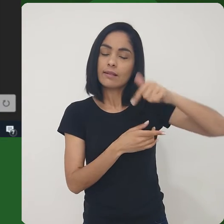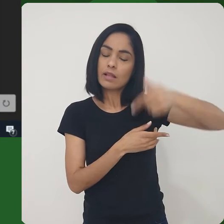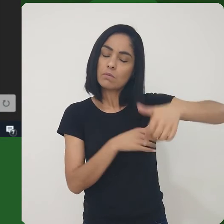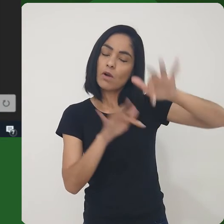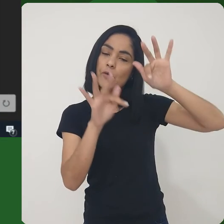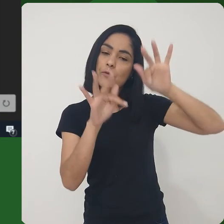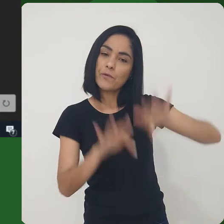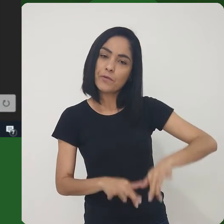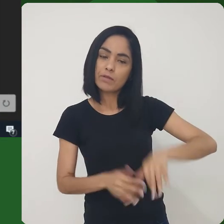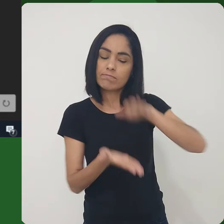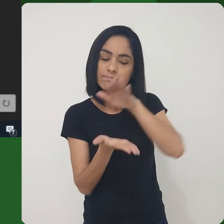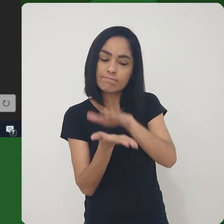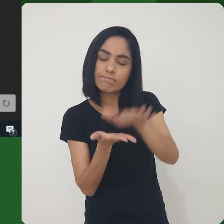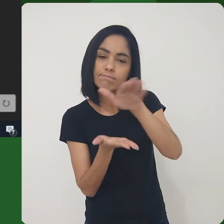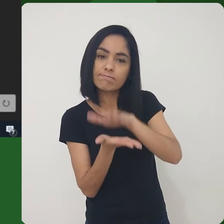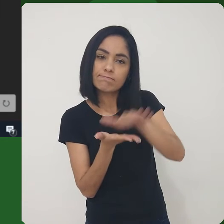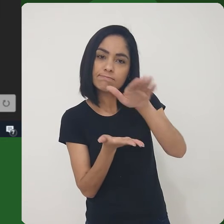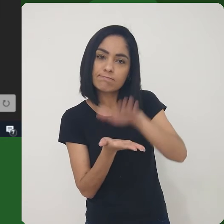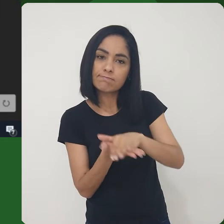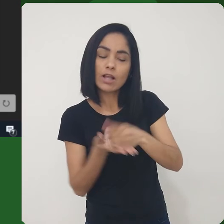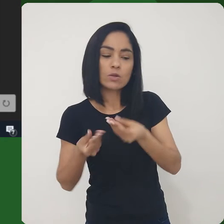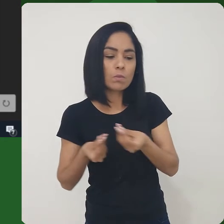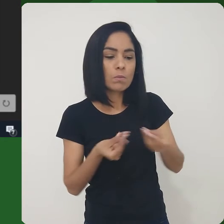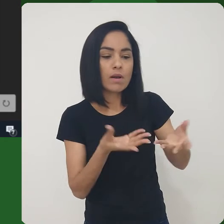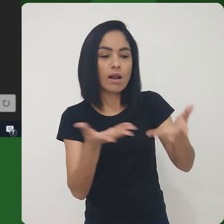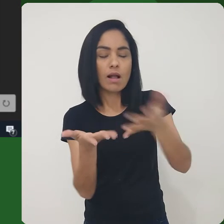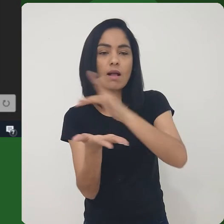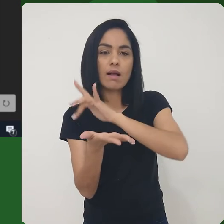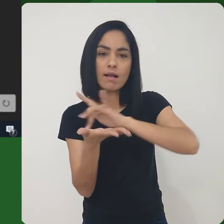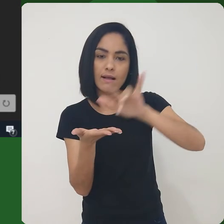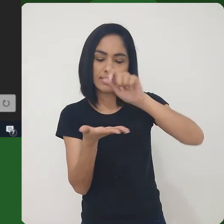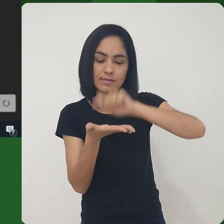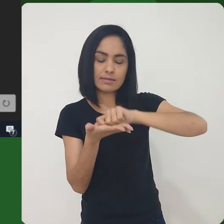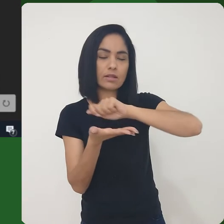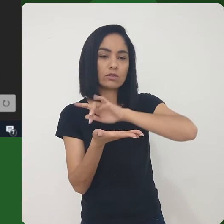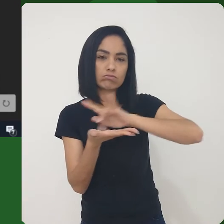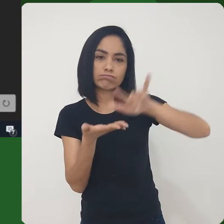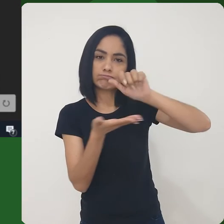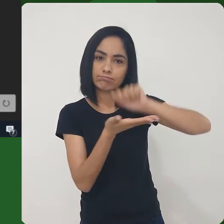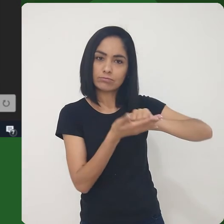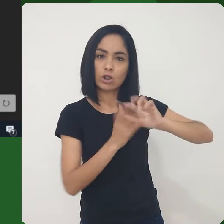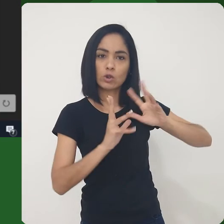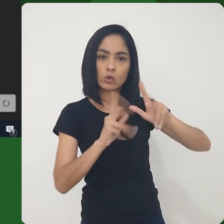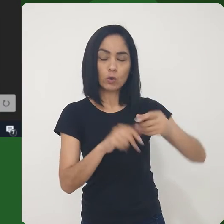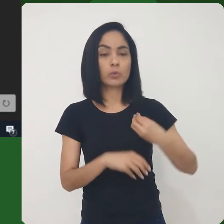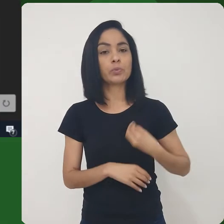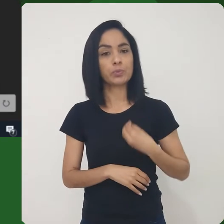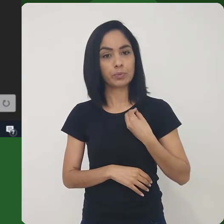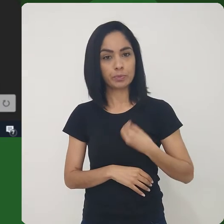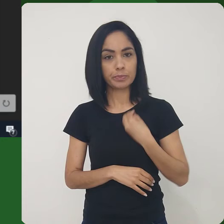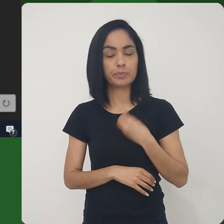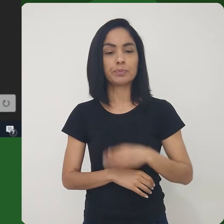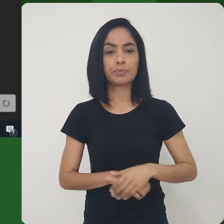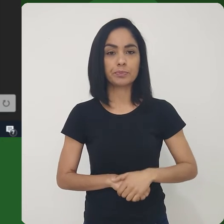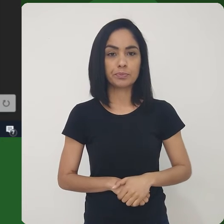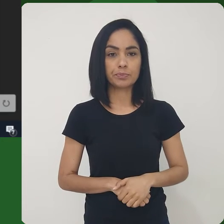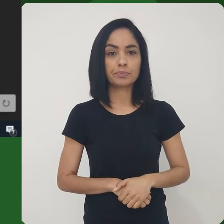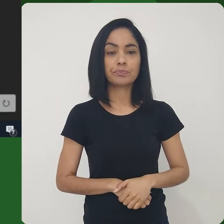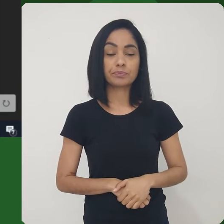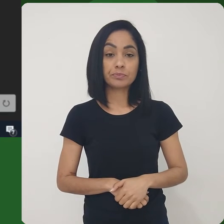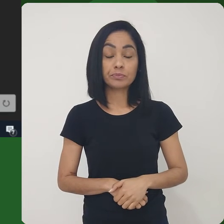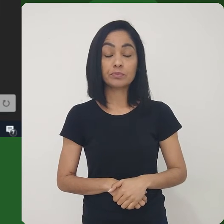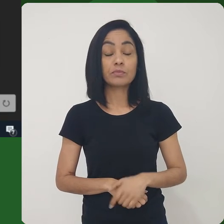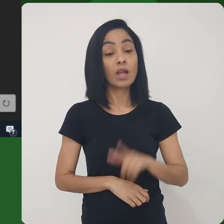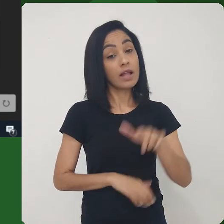sim, aí é impresso e feita a coleta das assinaturas,